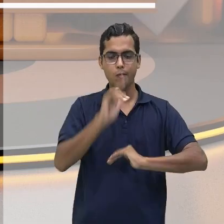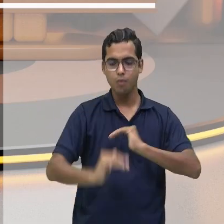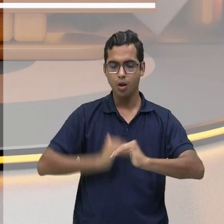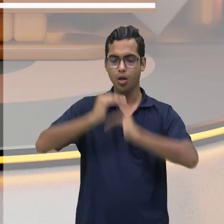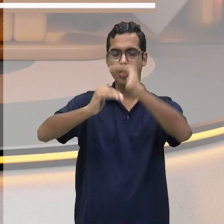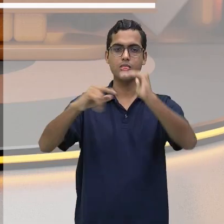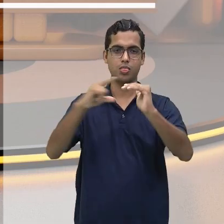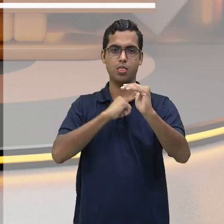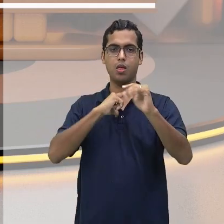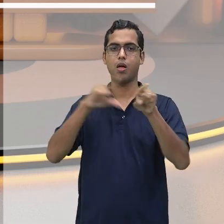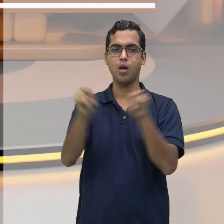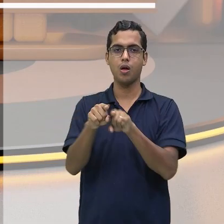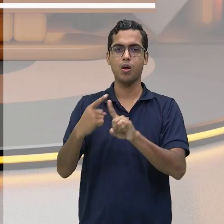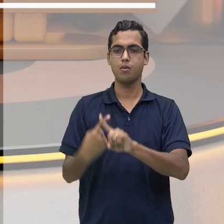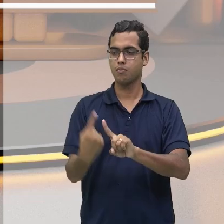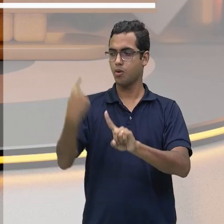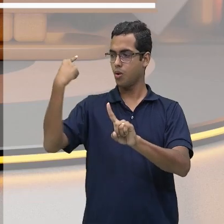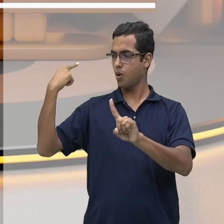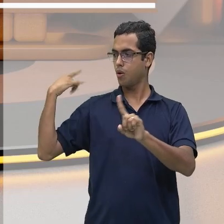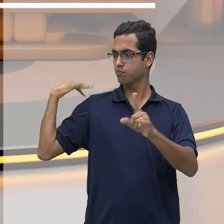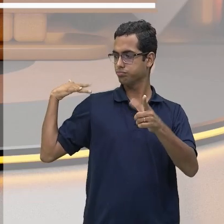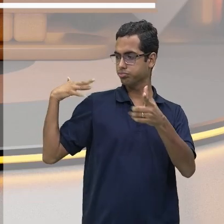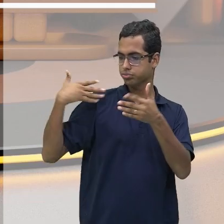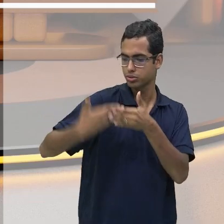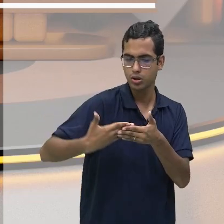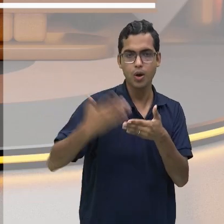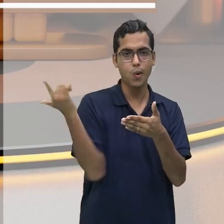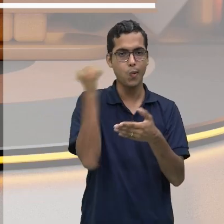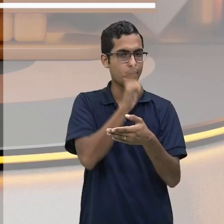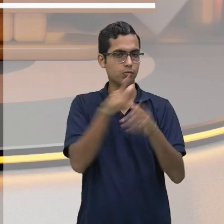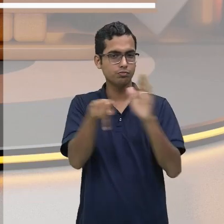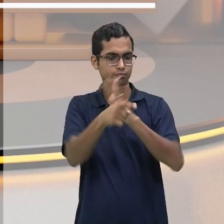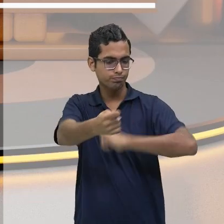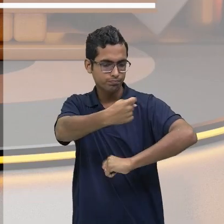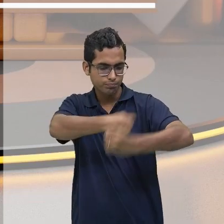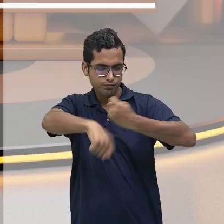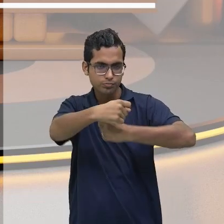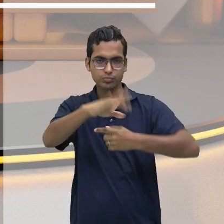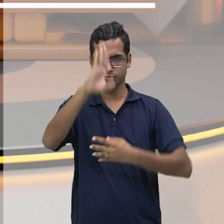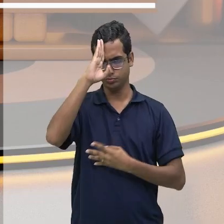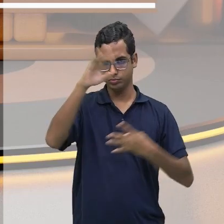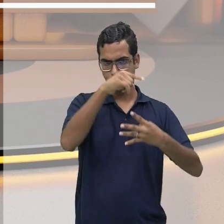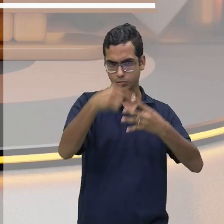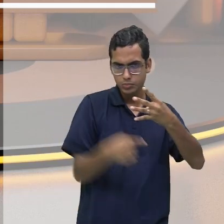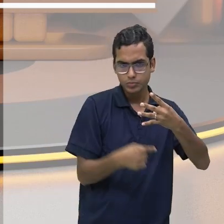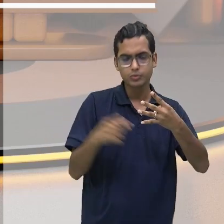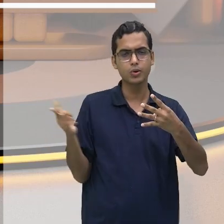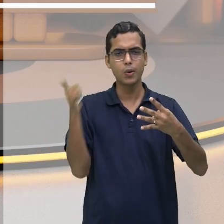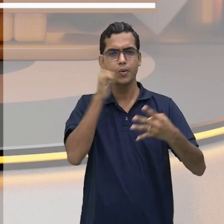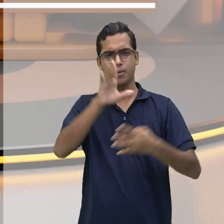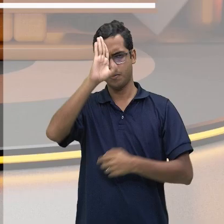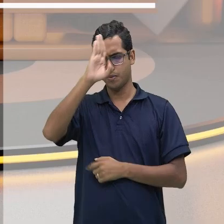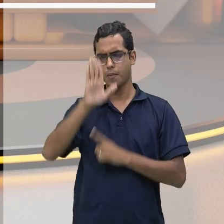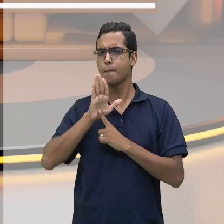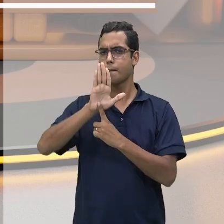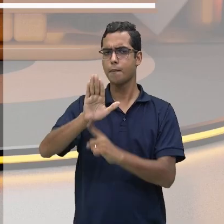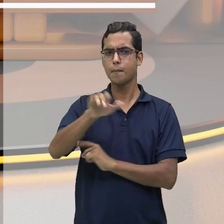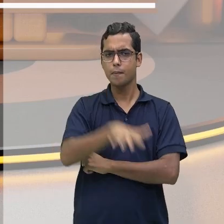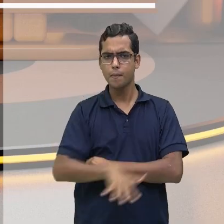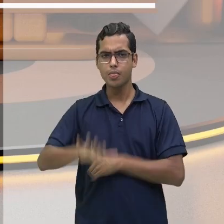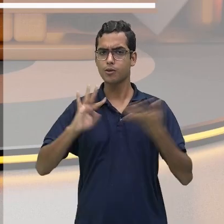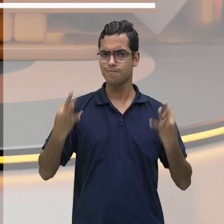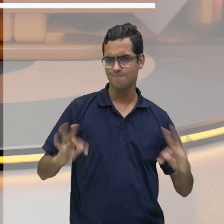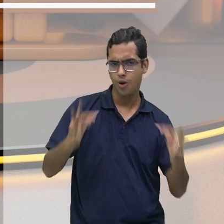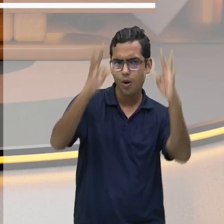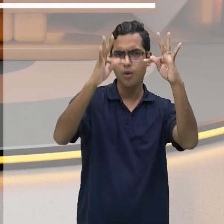desenvolvimento, principalmente na parte econômica, onde eles acabaram, né, se destacando ali principalmente por